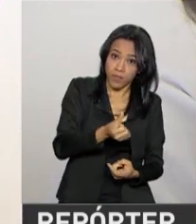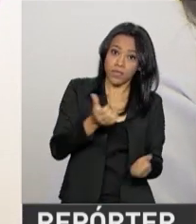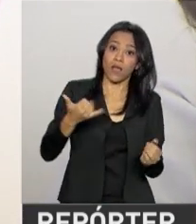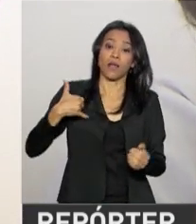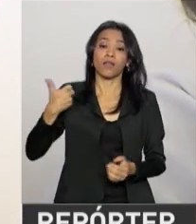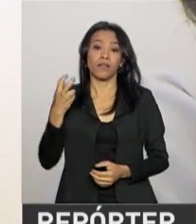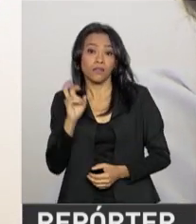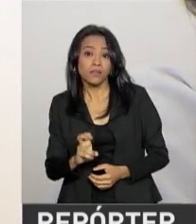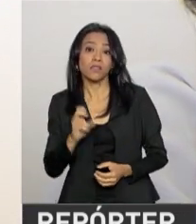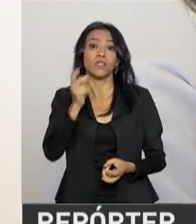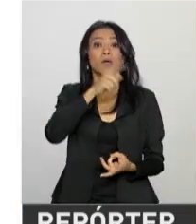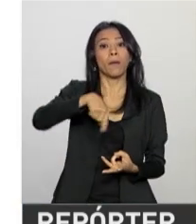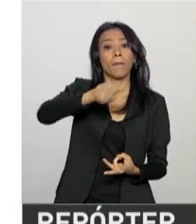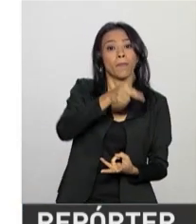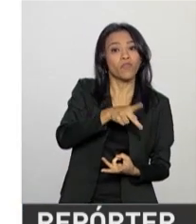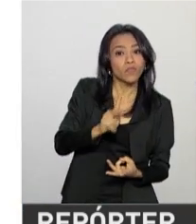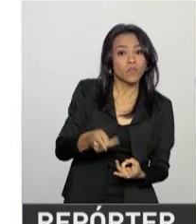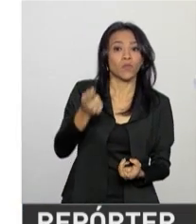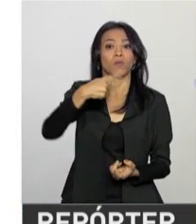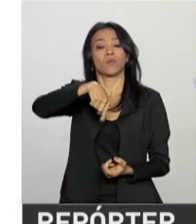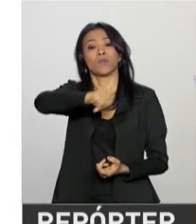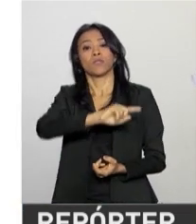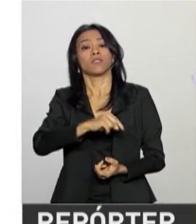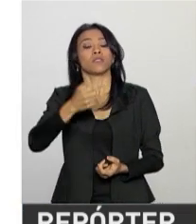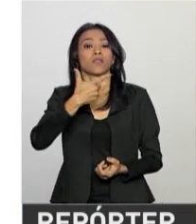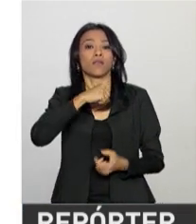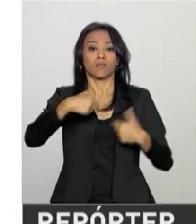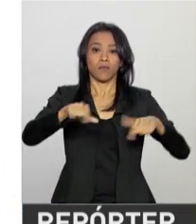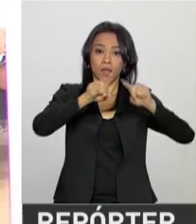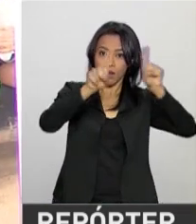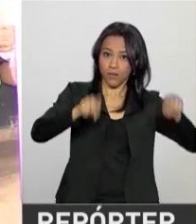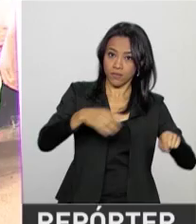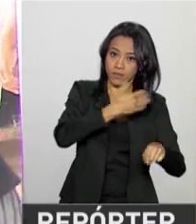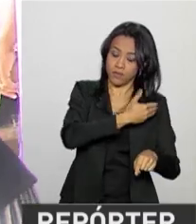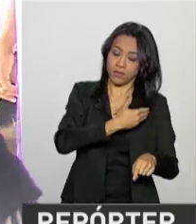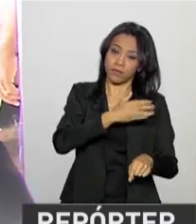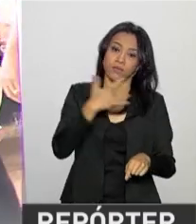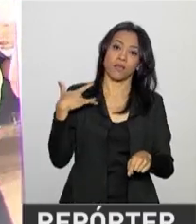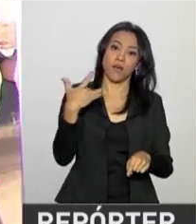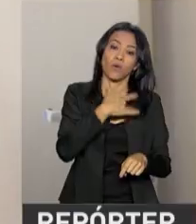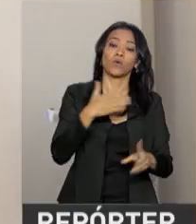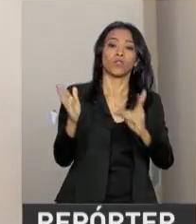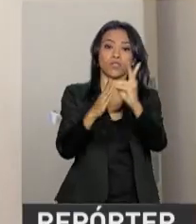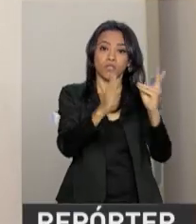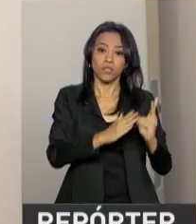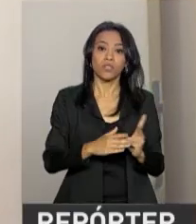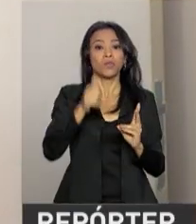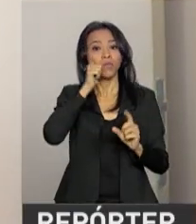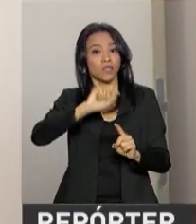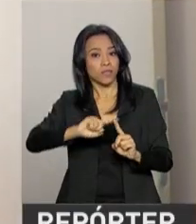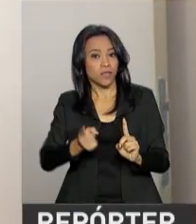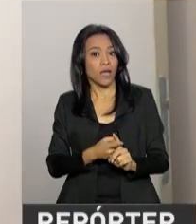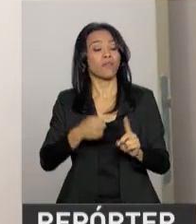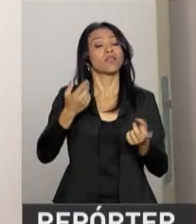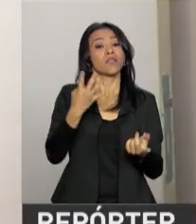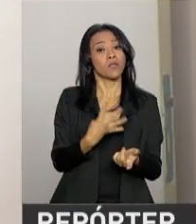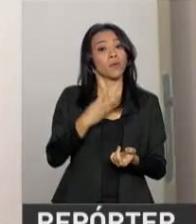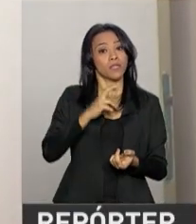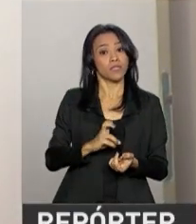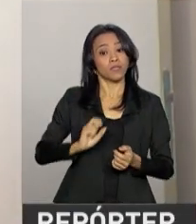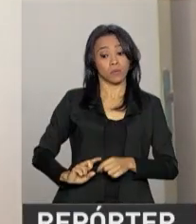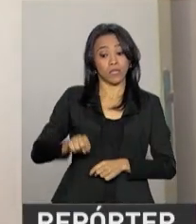professores das redes pública e privada povos indígenas gestantes e mulheres até 45 dias após o parto